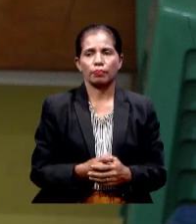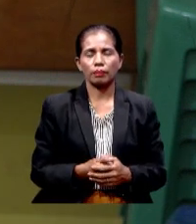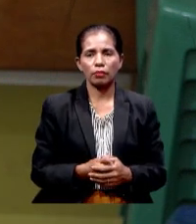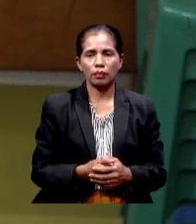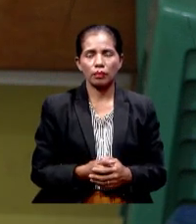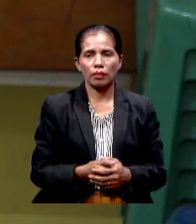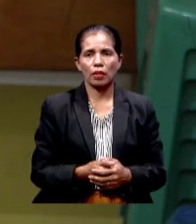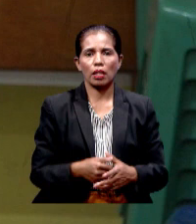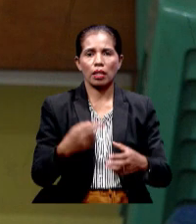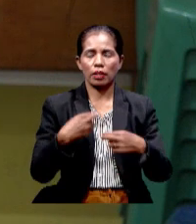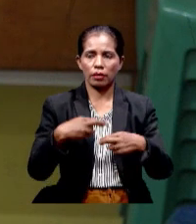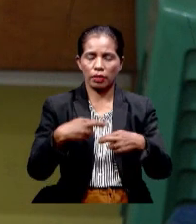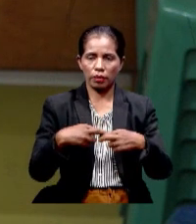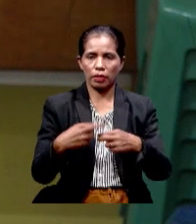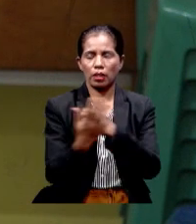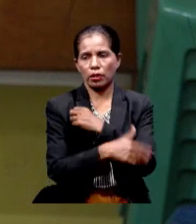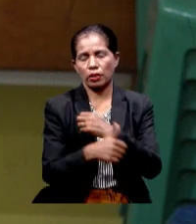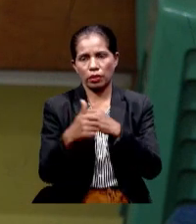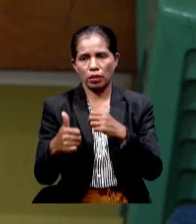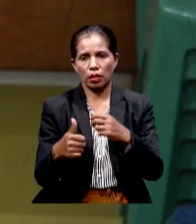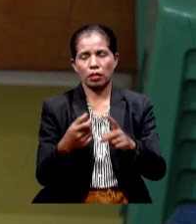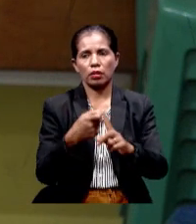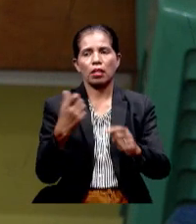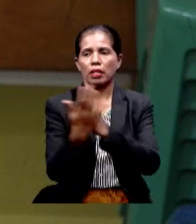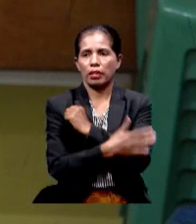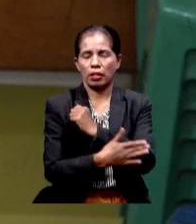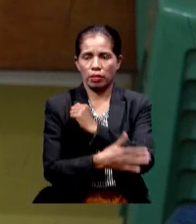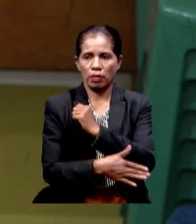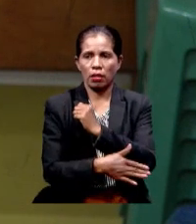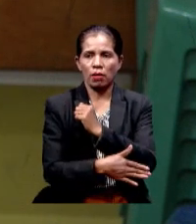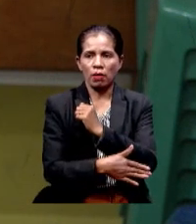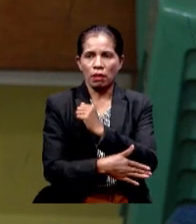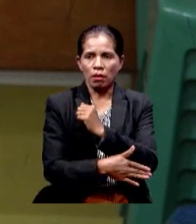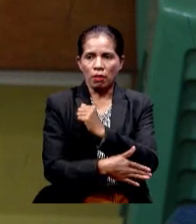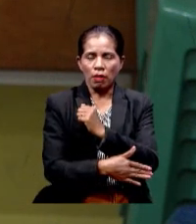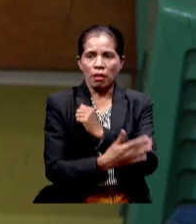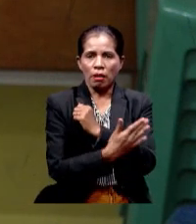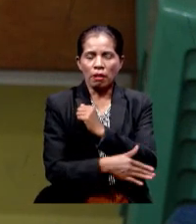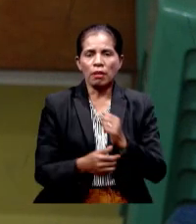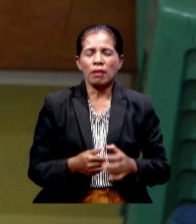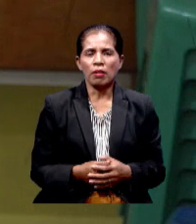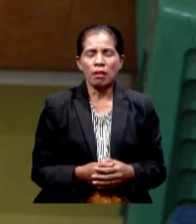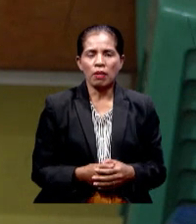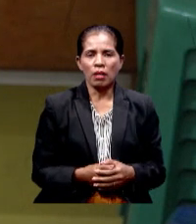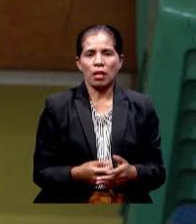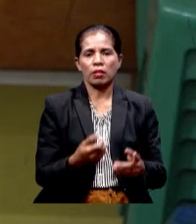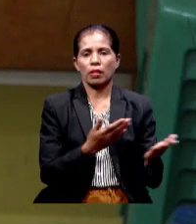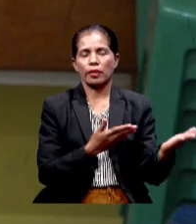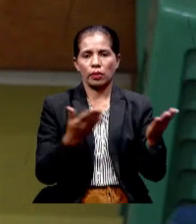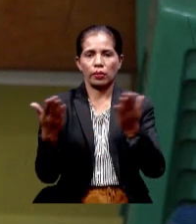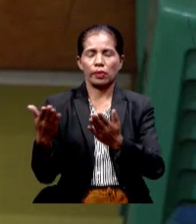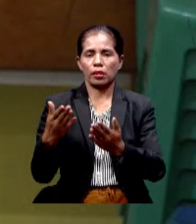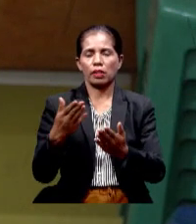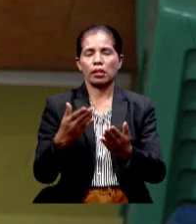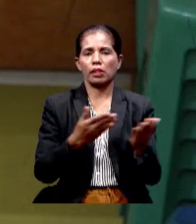crise ha iharaiselu liliu nasang origin importado sira, importa